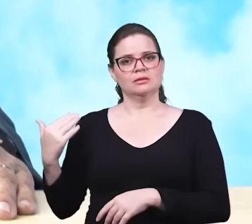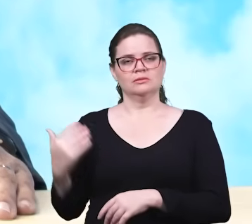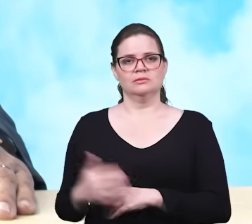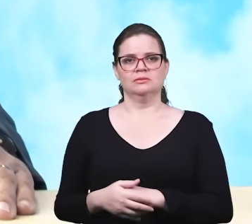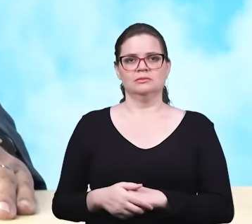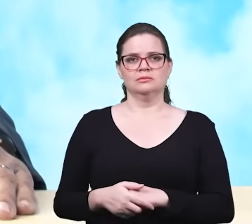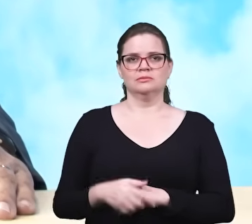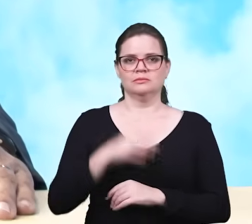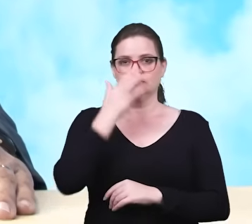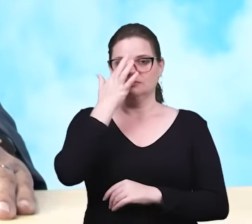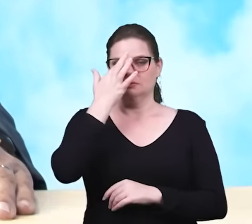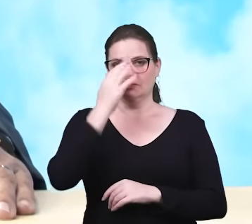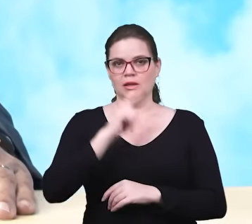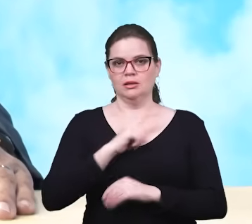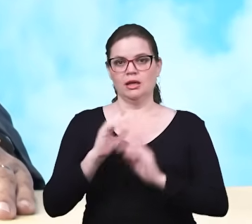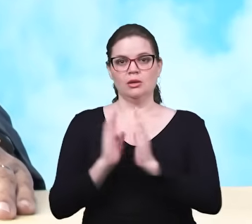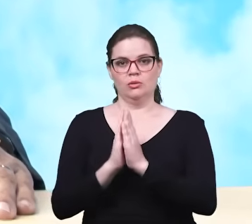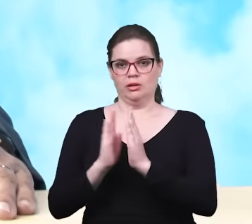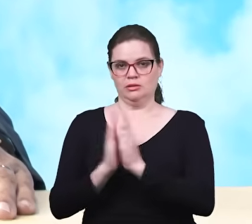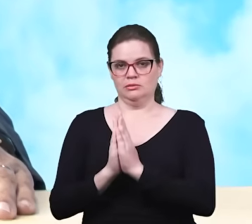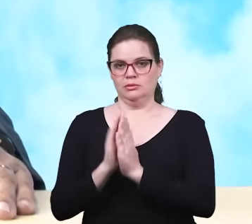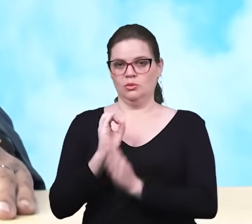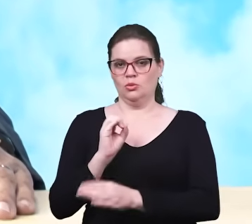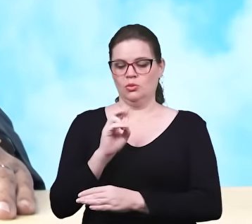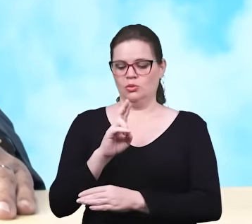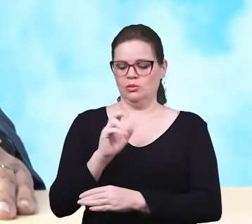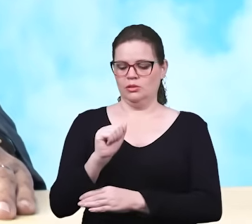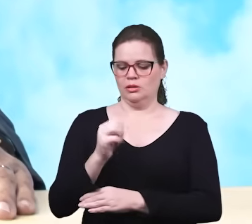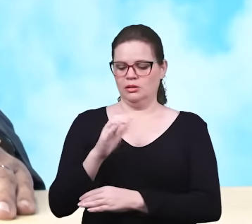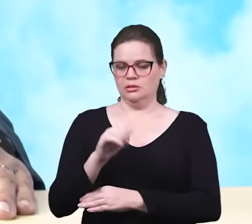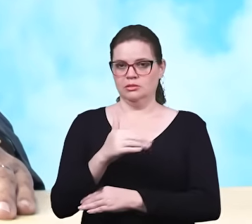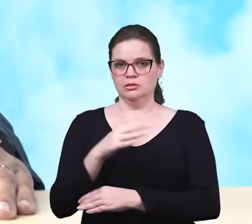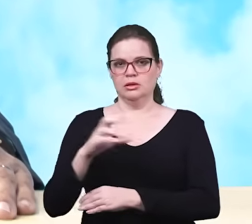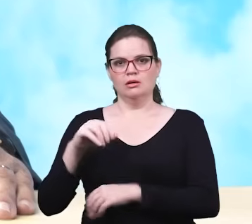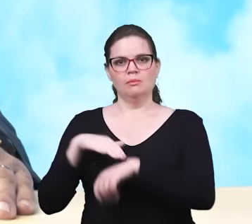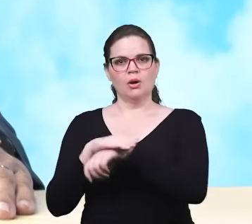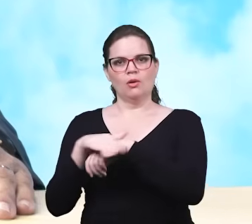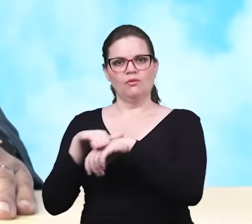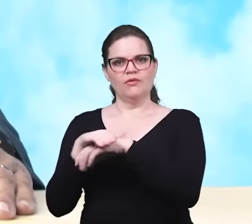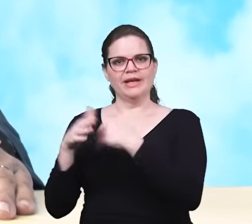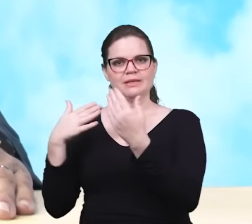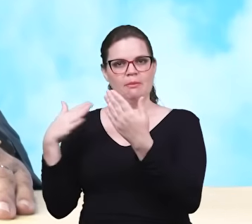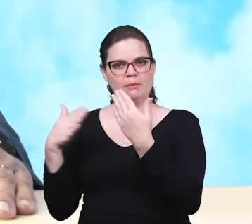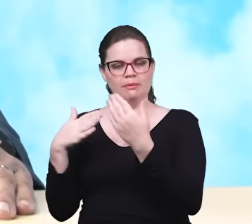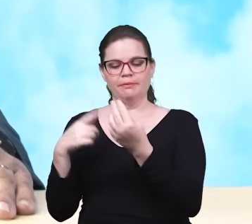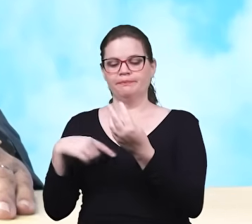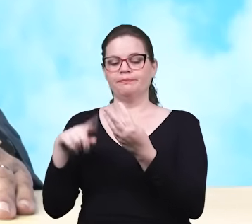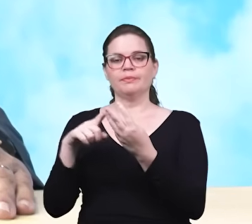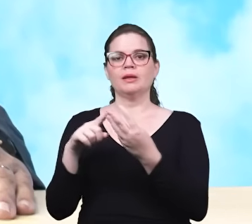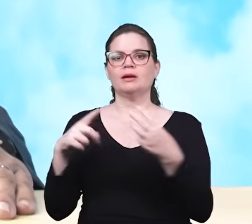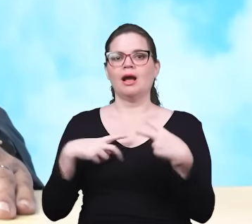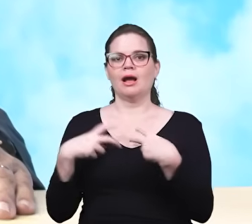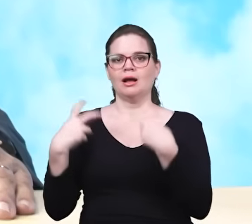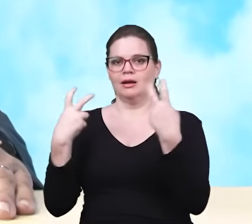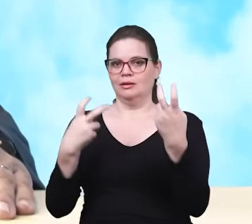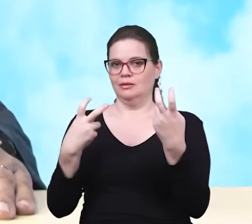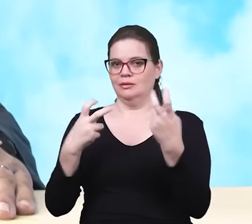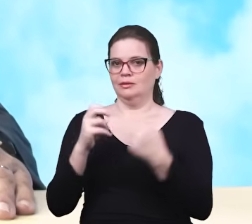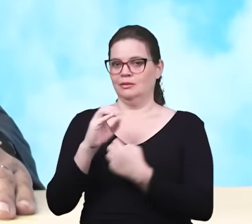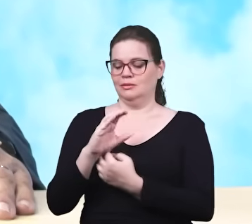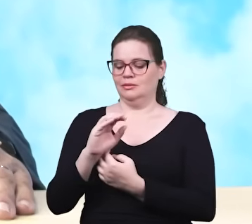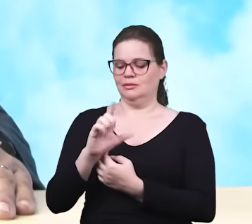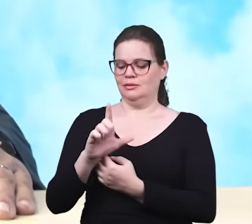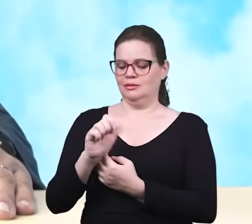Existe oração ao Senhor, em que você conversa com Deus, e existe o clamor. O clamor é incisivo,